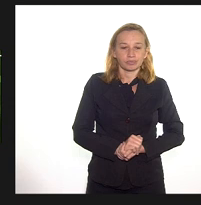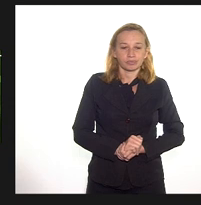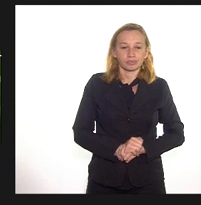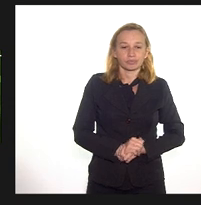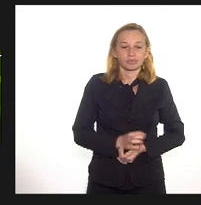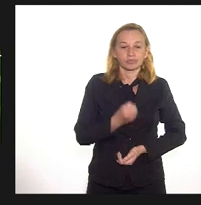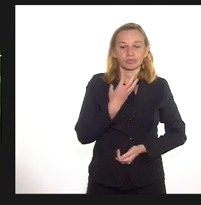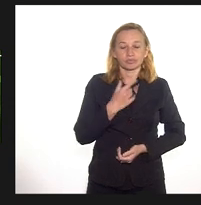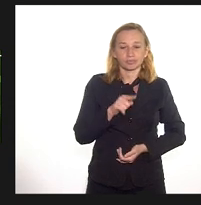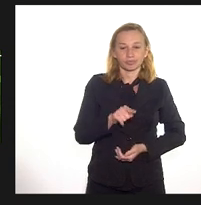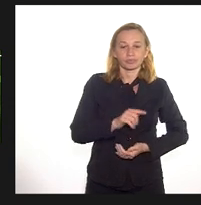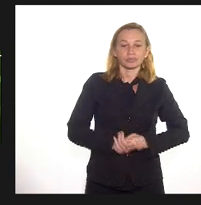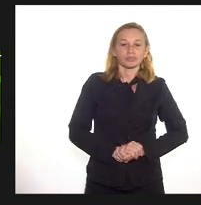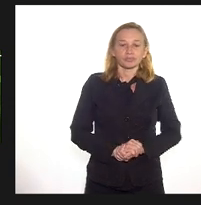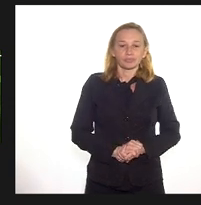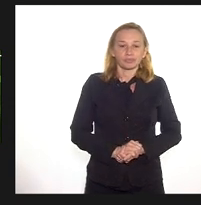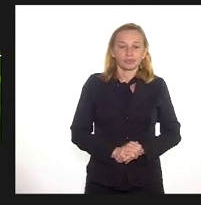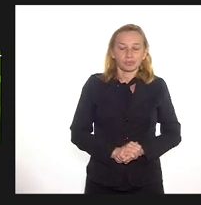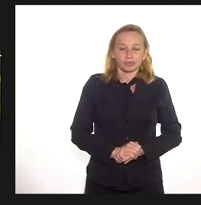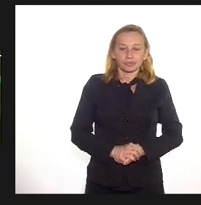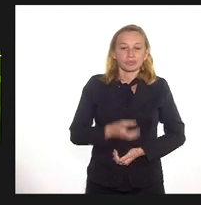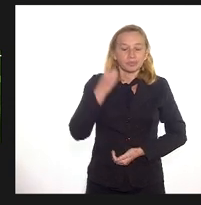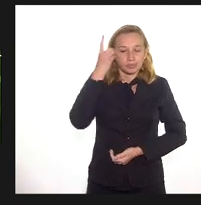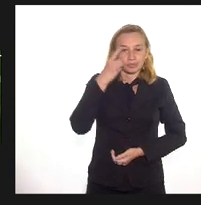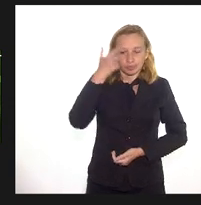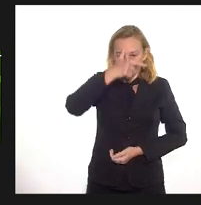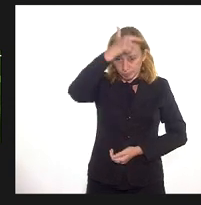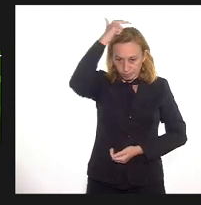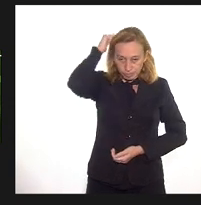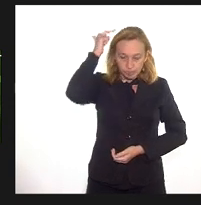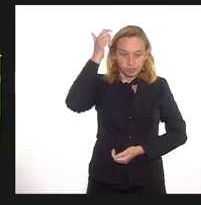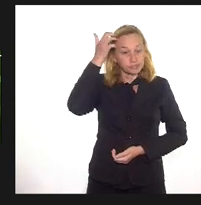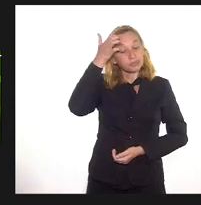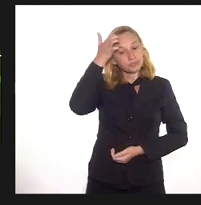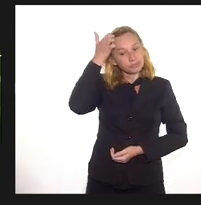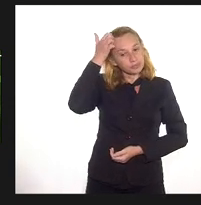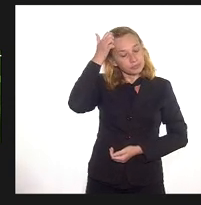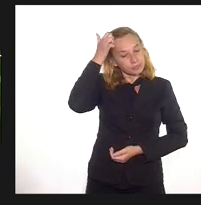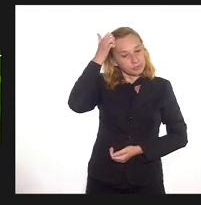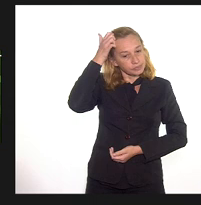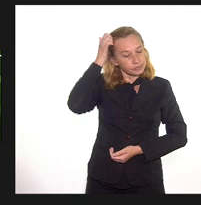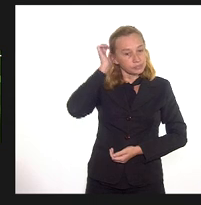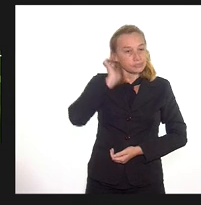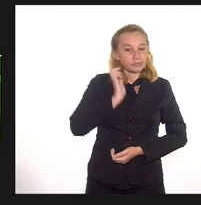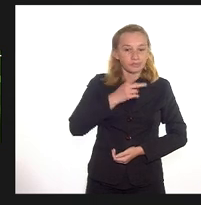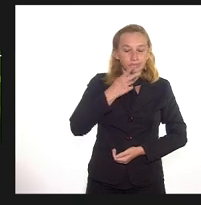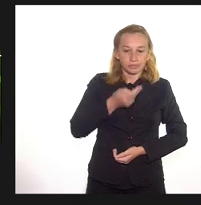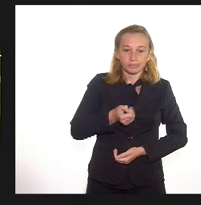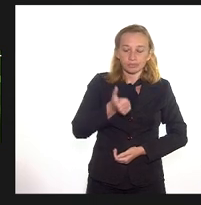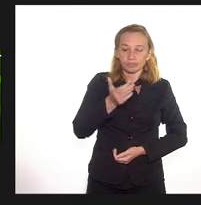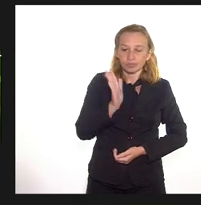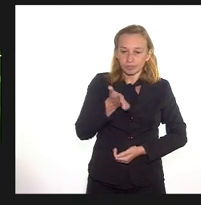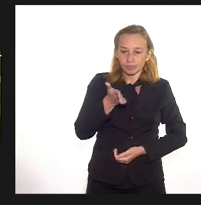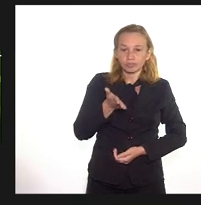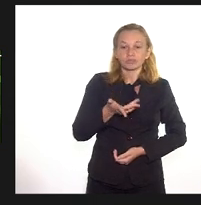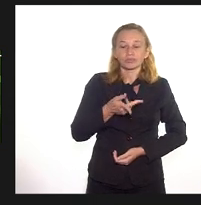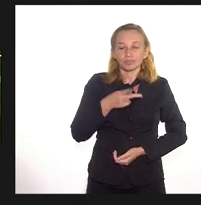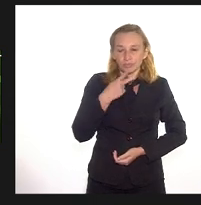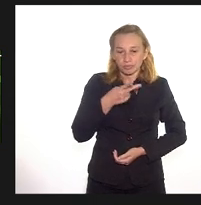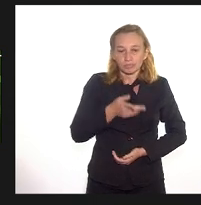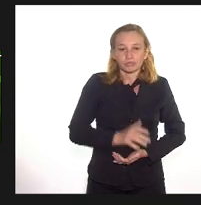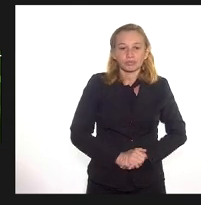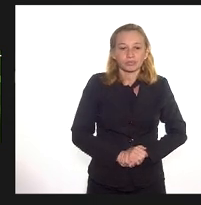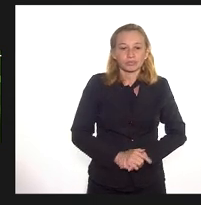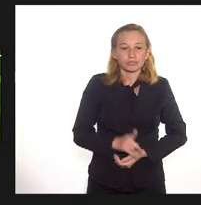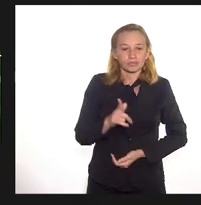Bom, aqui, deputado Luiz Paulo, a gente explora um pouquinho que já foi, de certa maneira, mencionado,